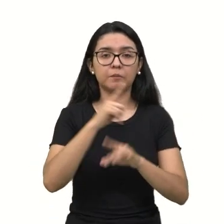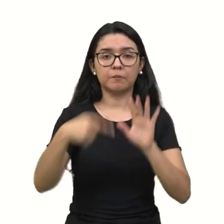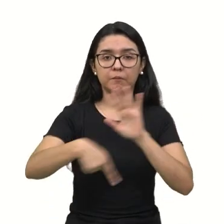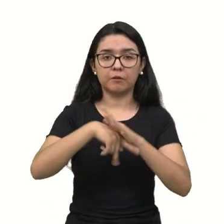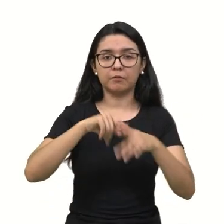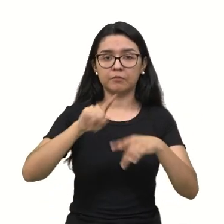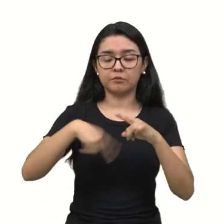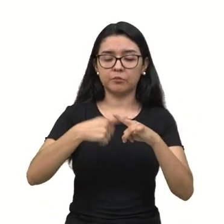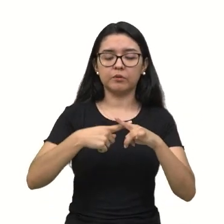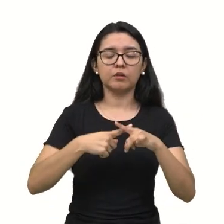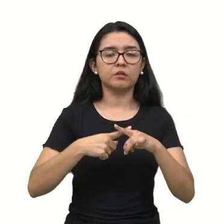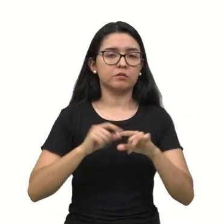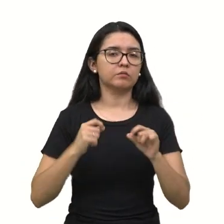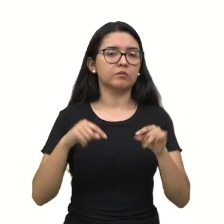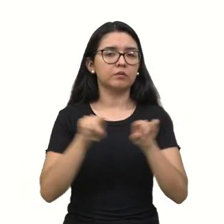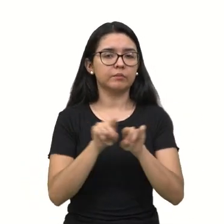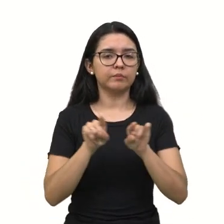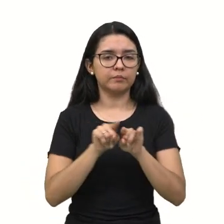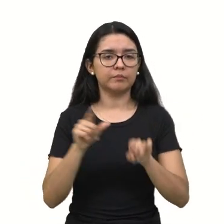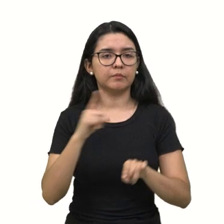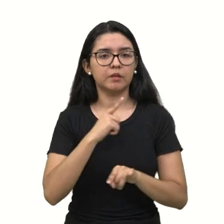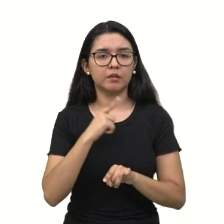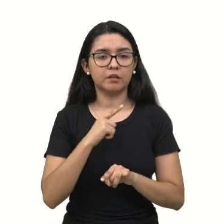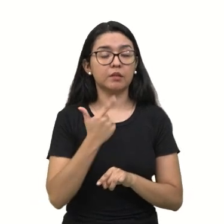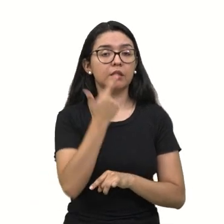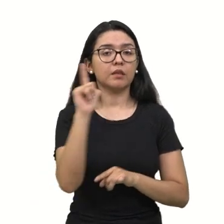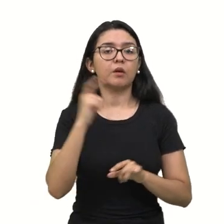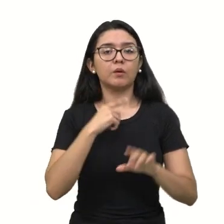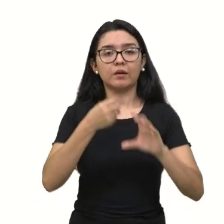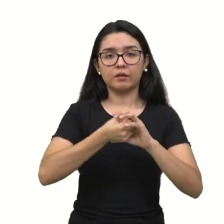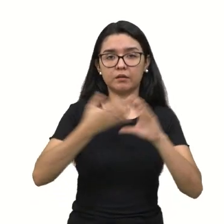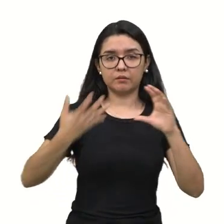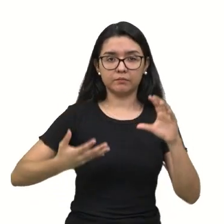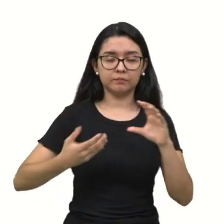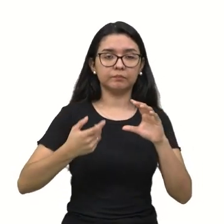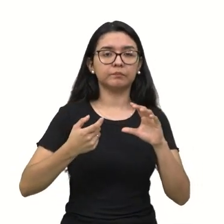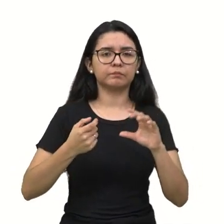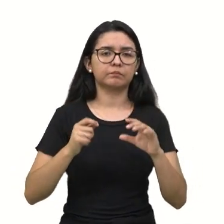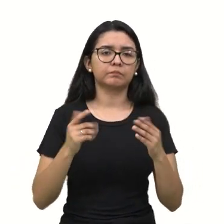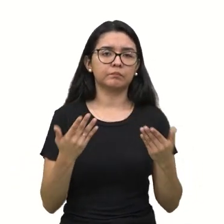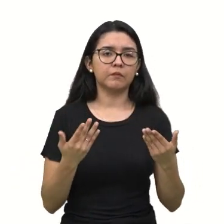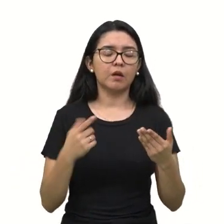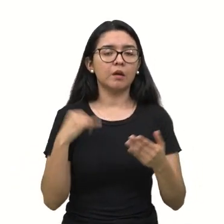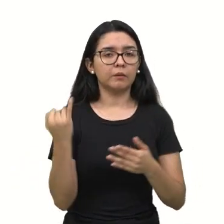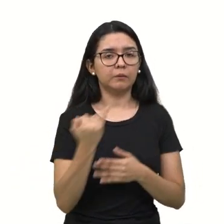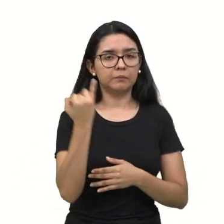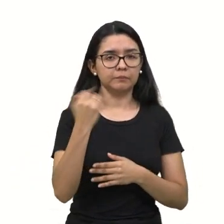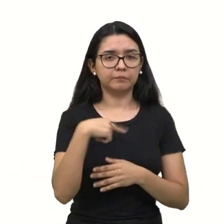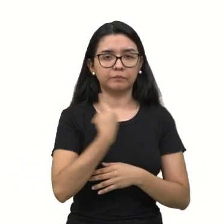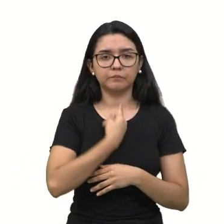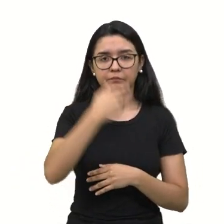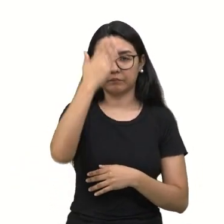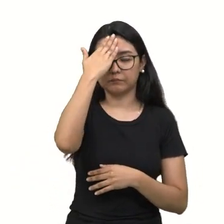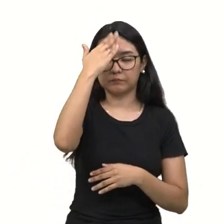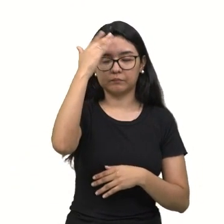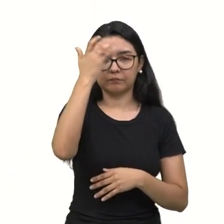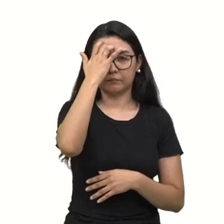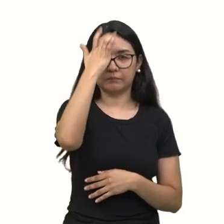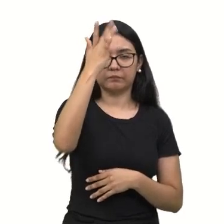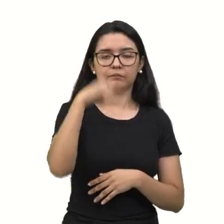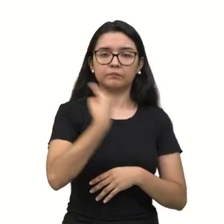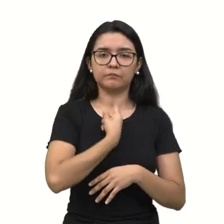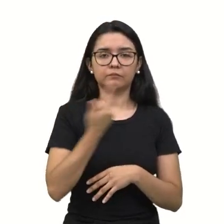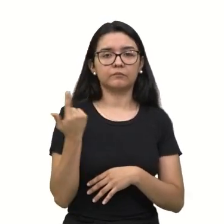multiplicação, e a partir delas existem propriedades que são muito importantes para facilitar o